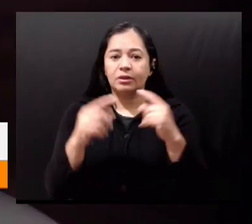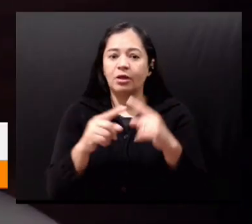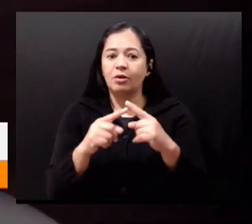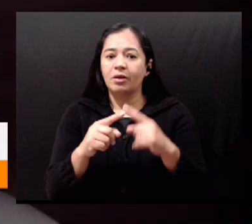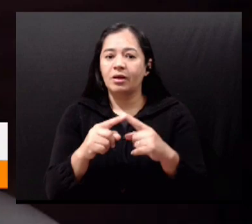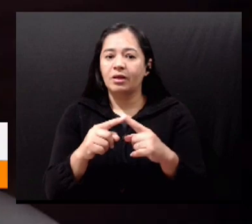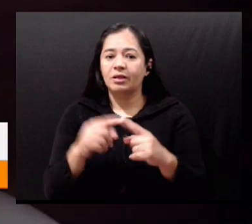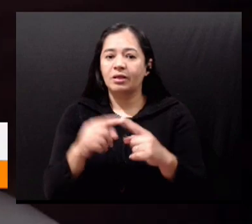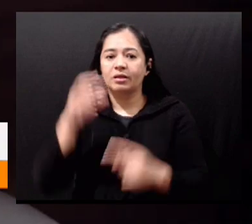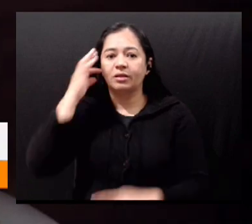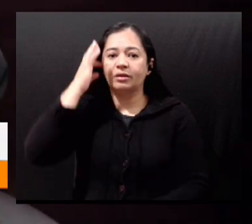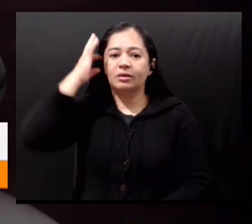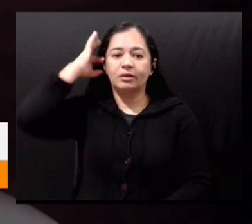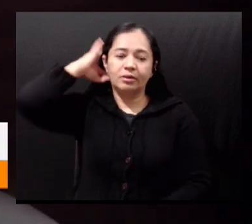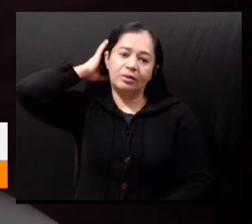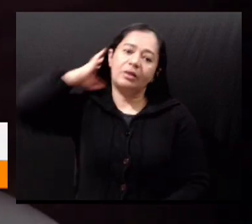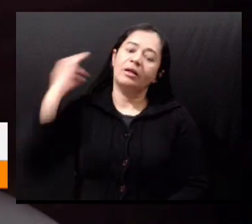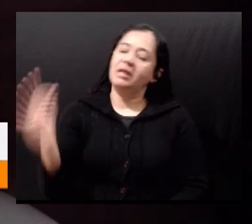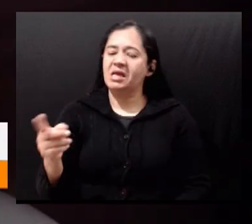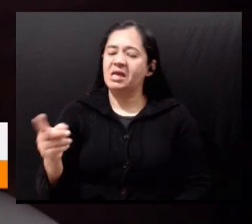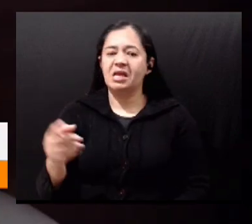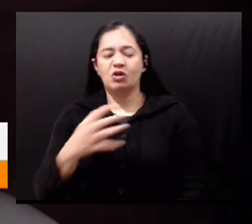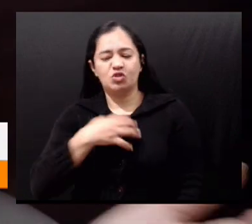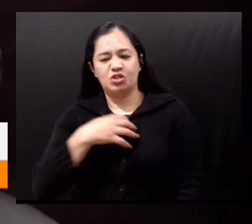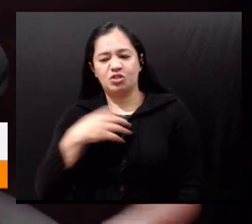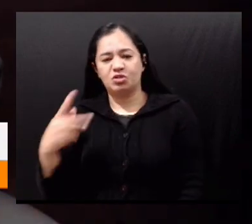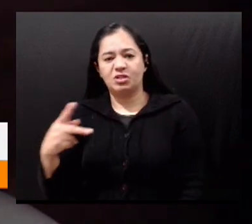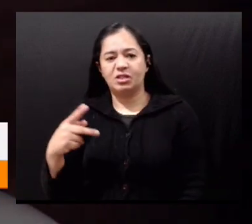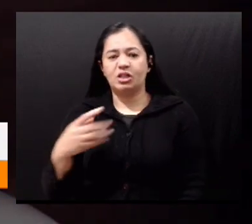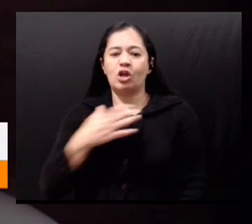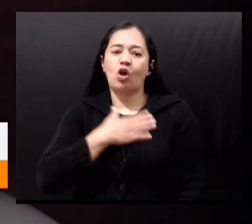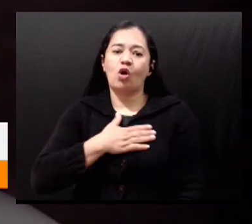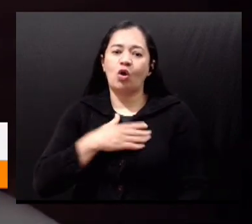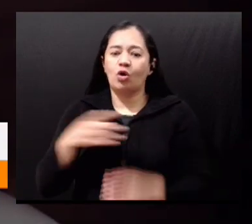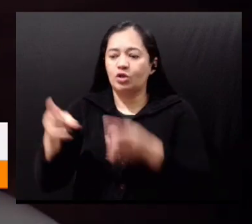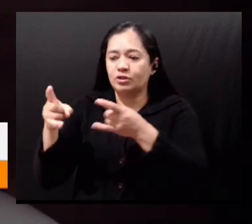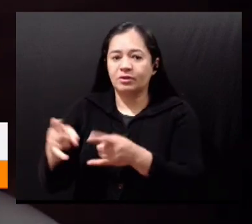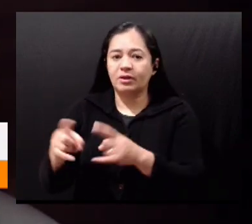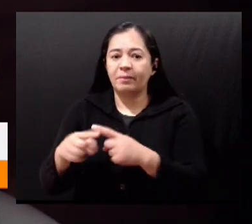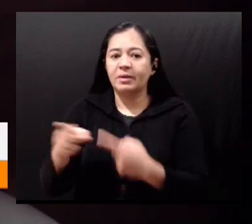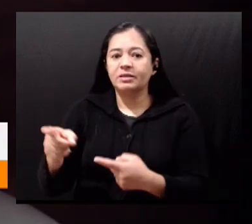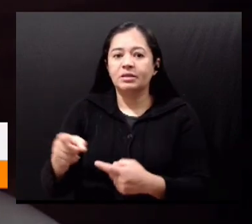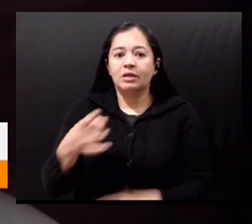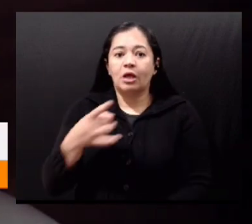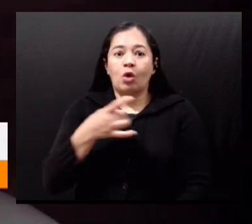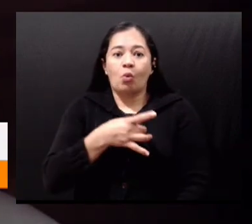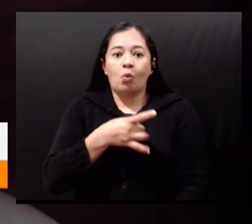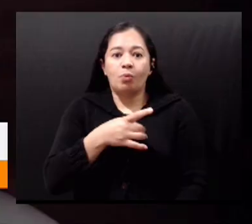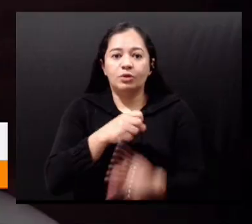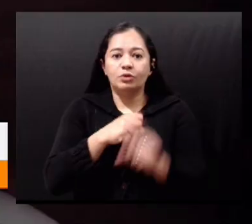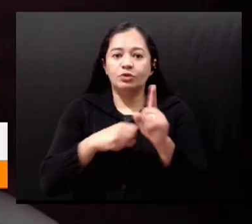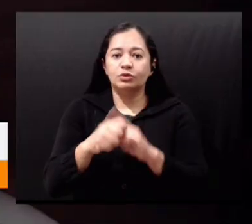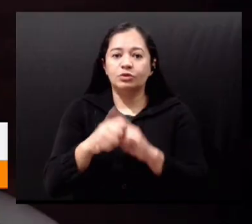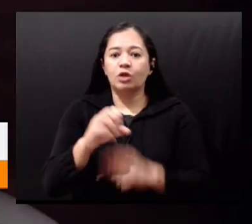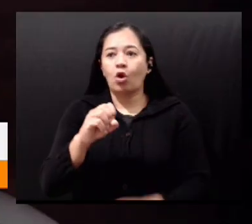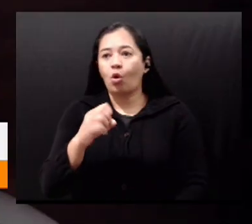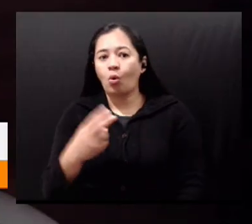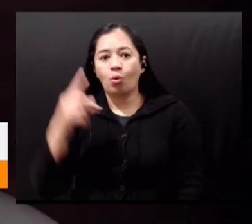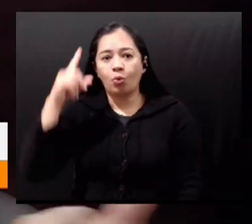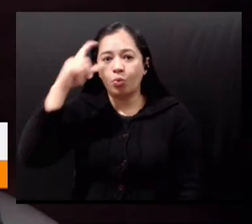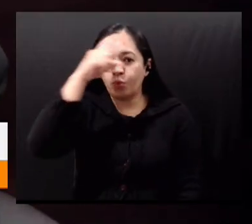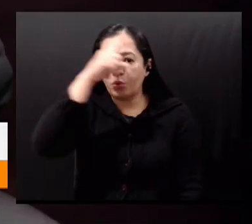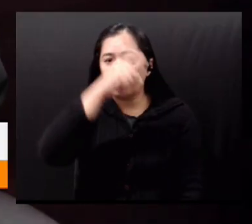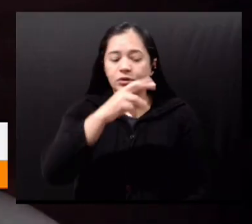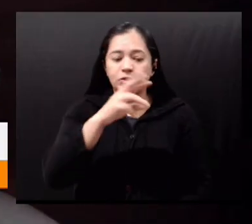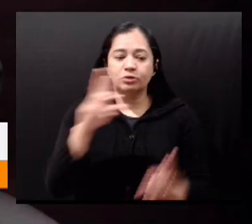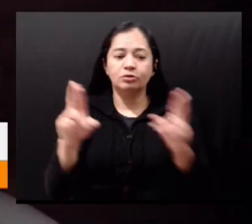ficar mais no quarto, ele é mais quieto, e ele está com uma fobia social, ou está com uma dificuldade de se relacionar com os amigos,